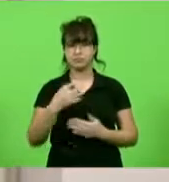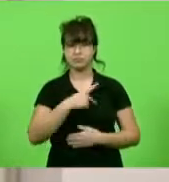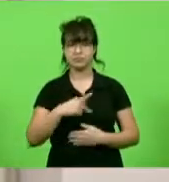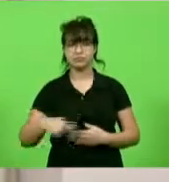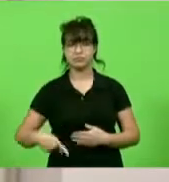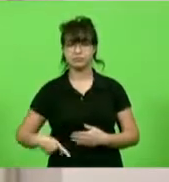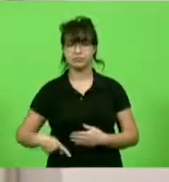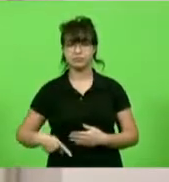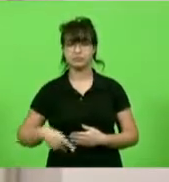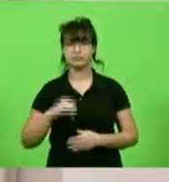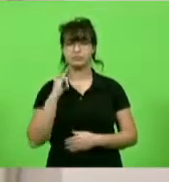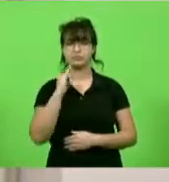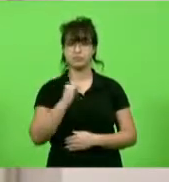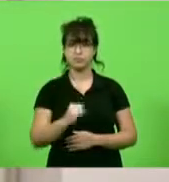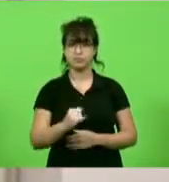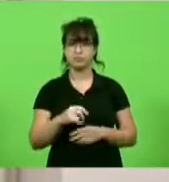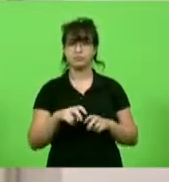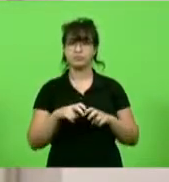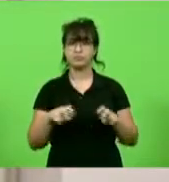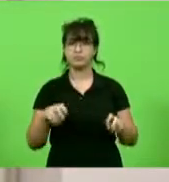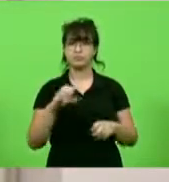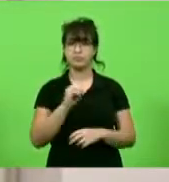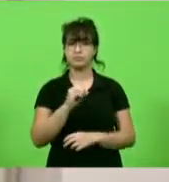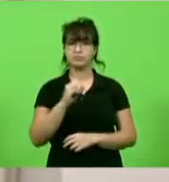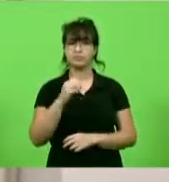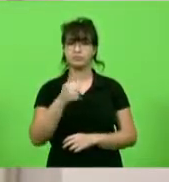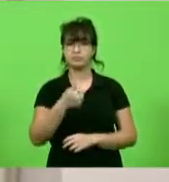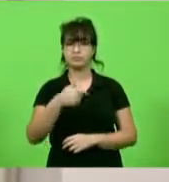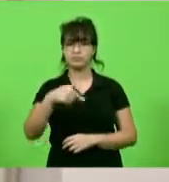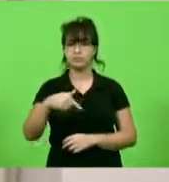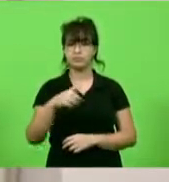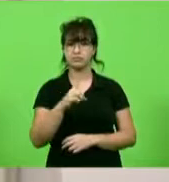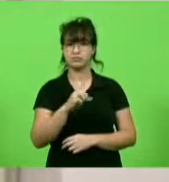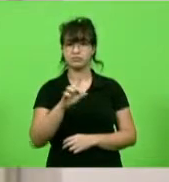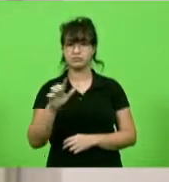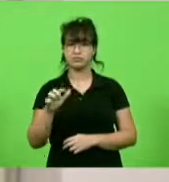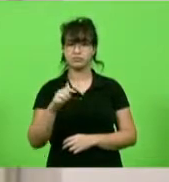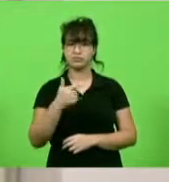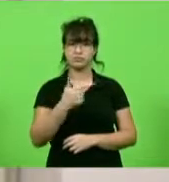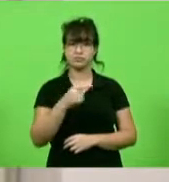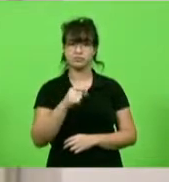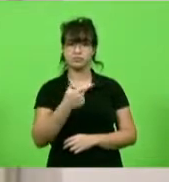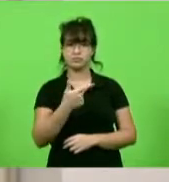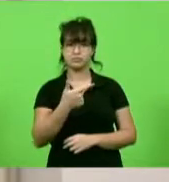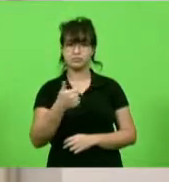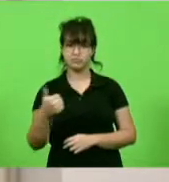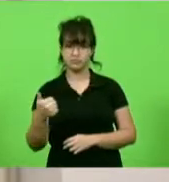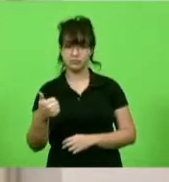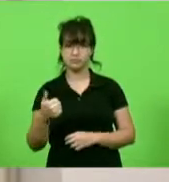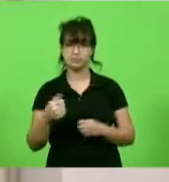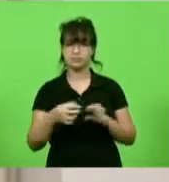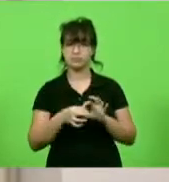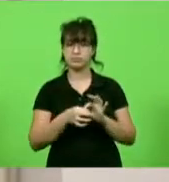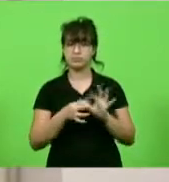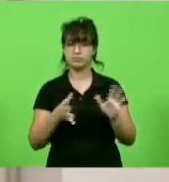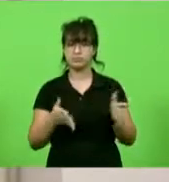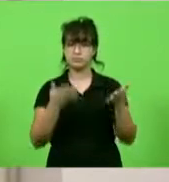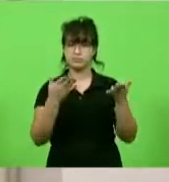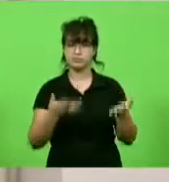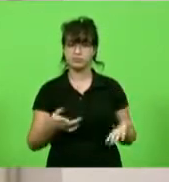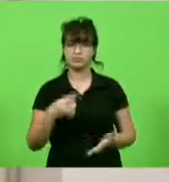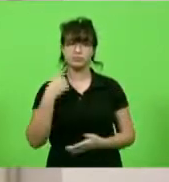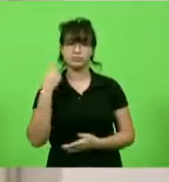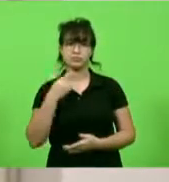plenário do ato da presidência 017-DL de 2021, que concede licença ao senhor deputado